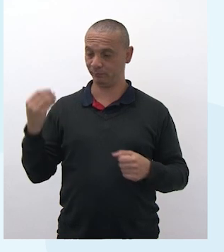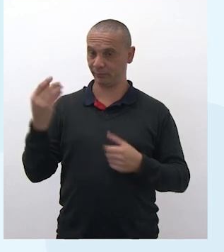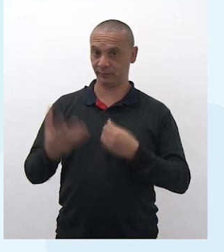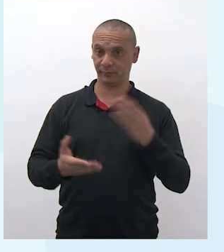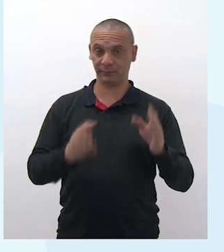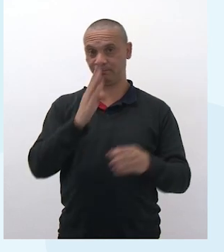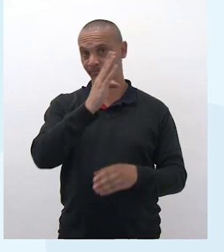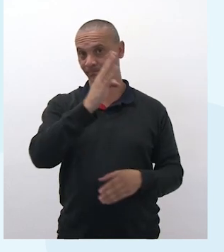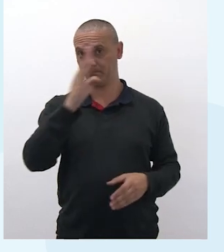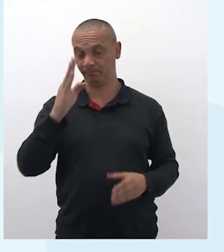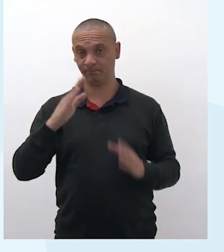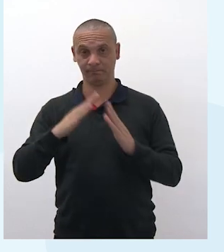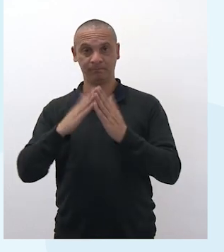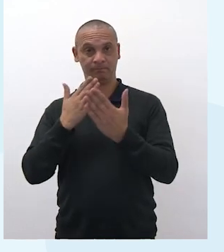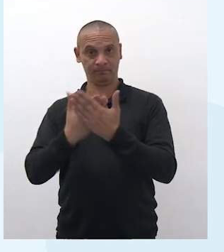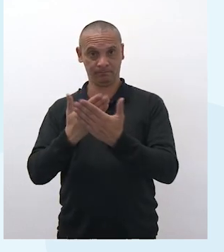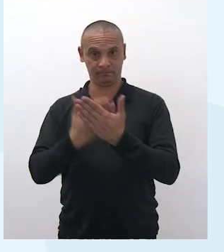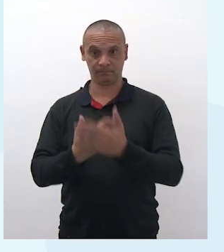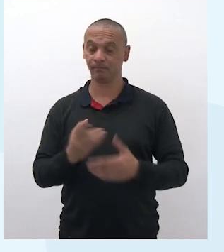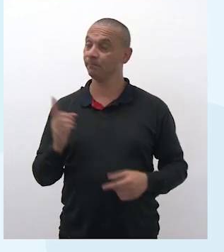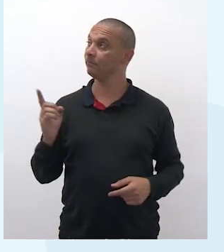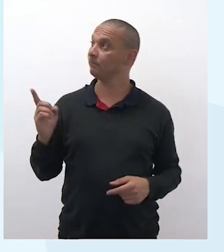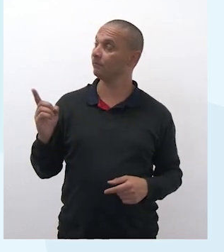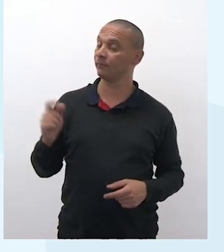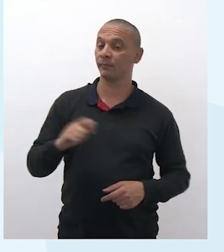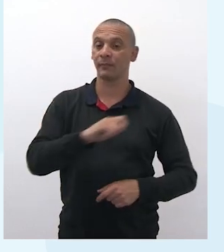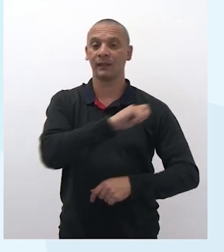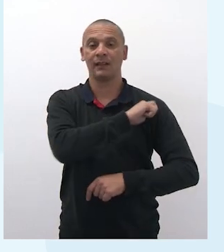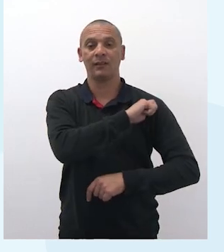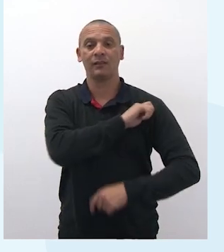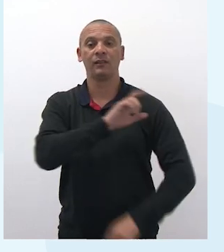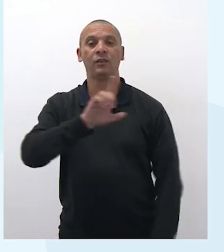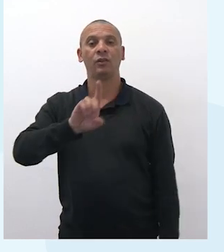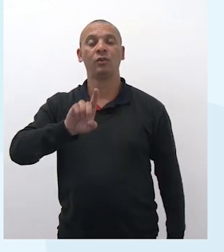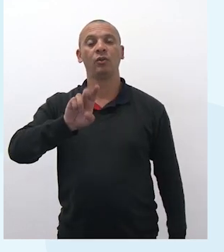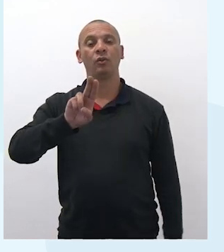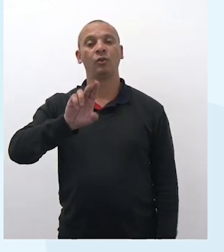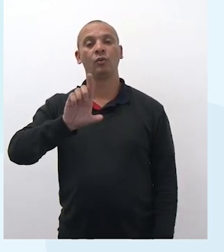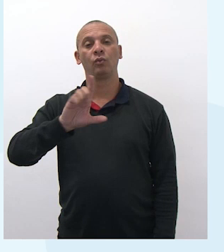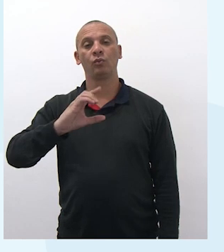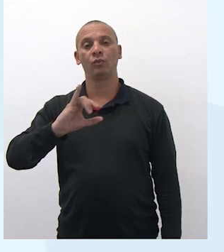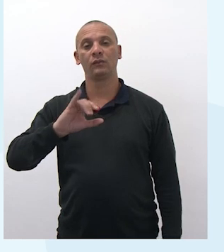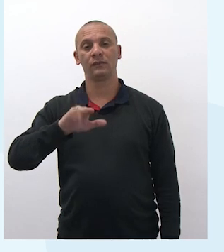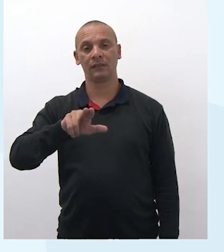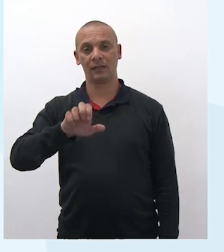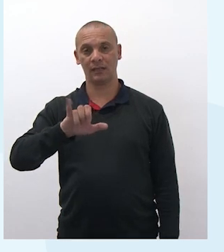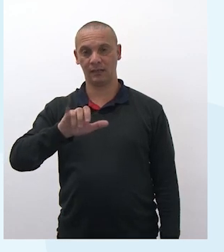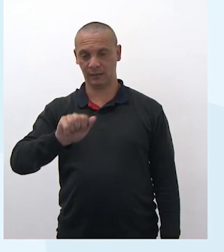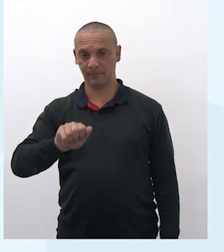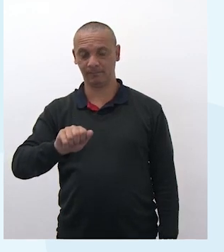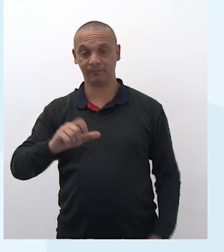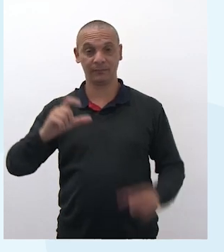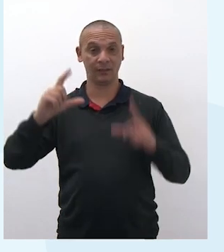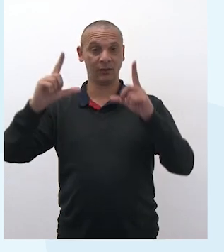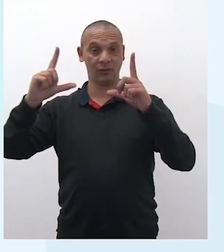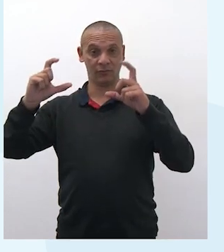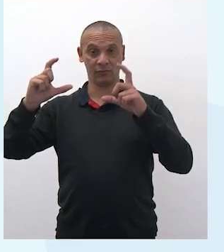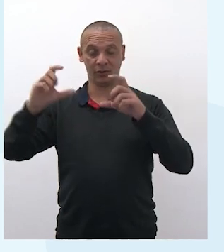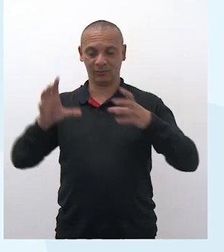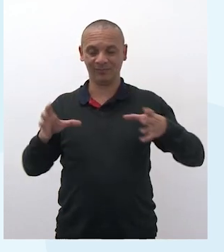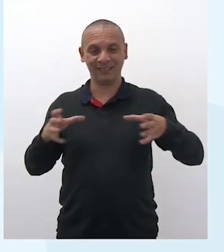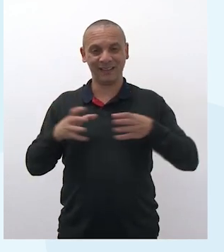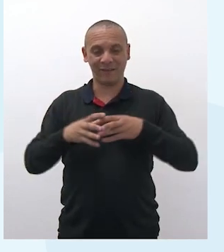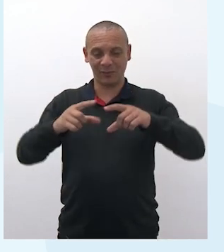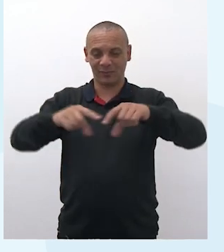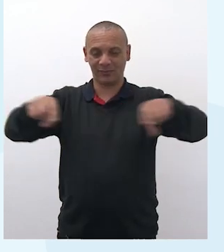acervo histórico da Escola Caetano de Campos, da aluna Dulcineia Terezinha de Pila e Neco. A fotografia da turma no